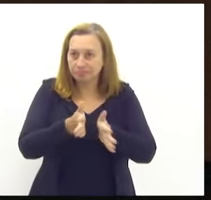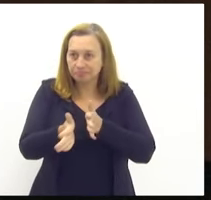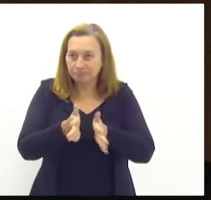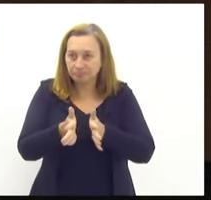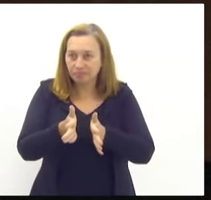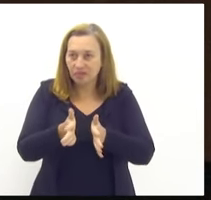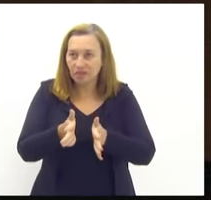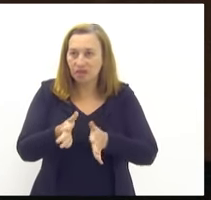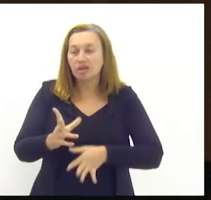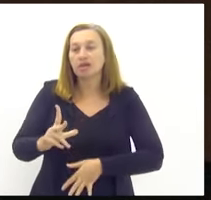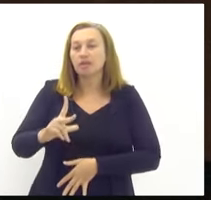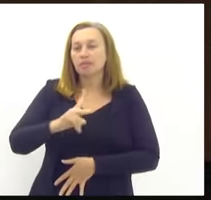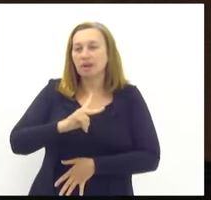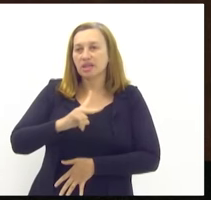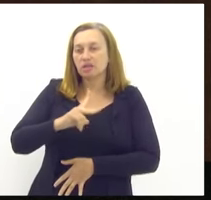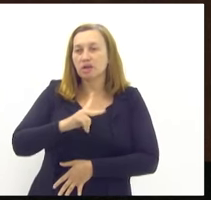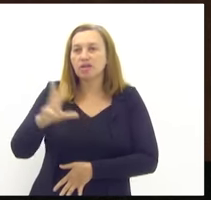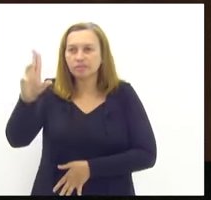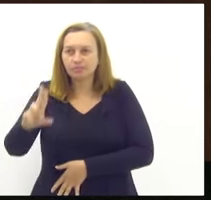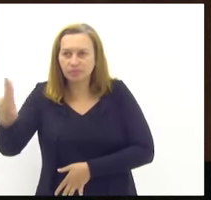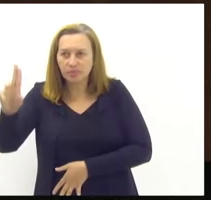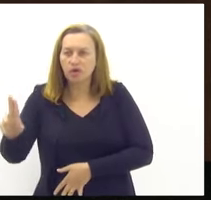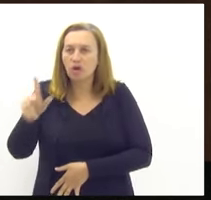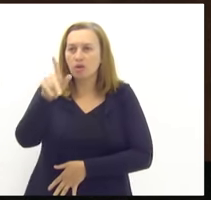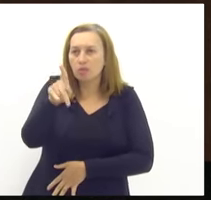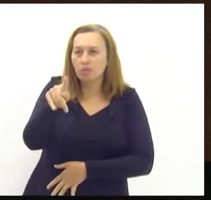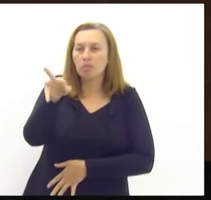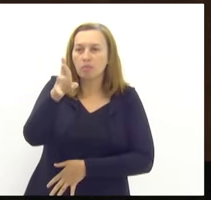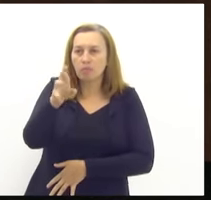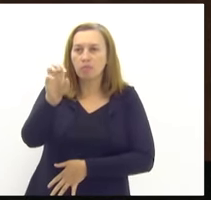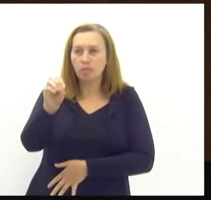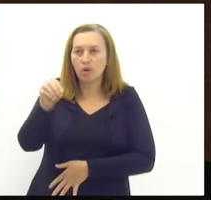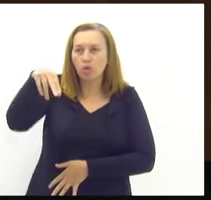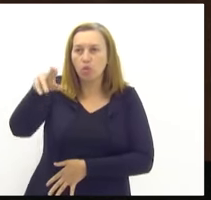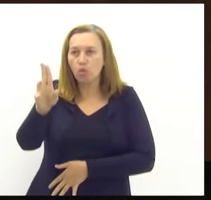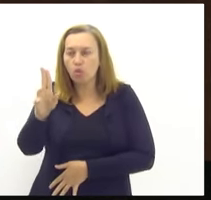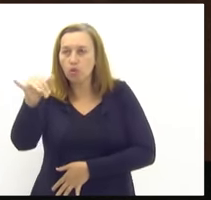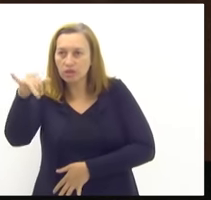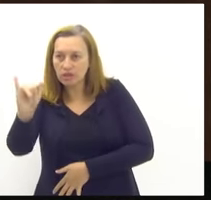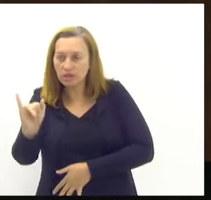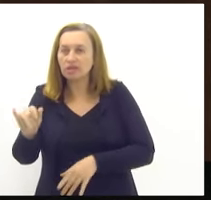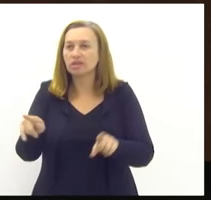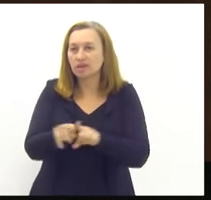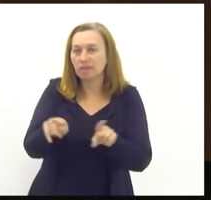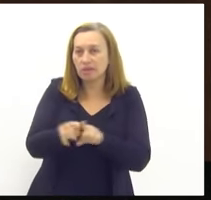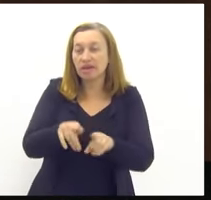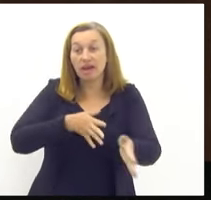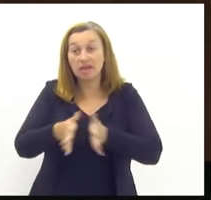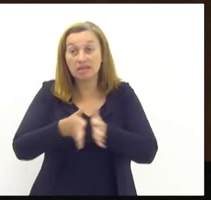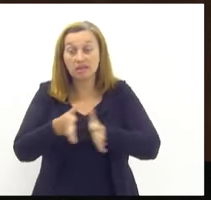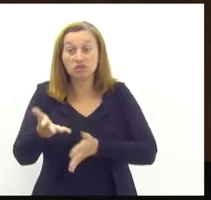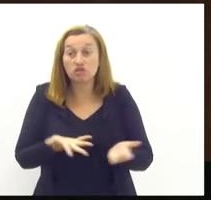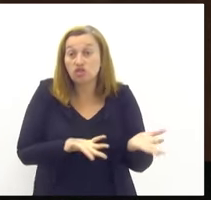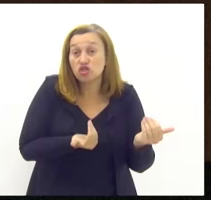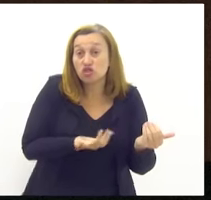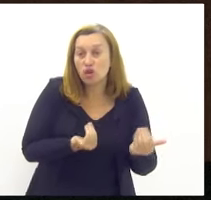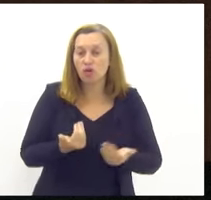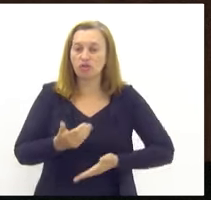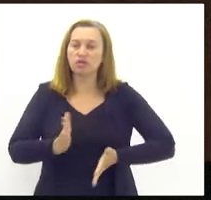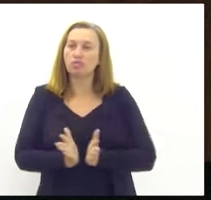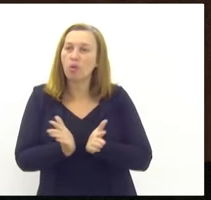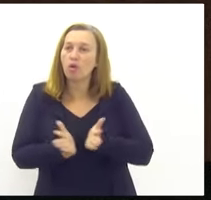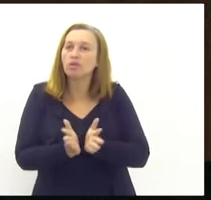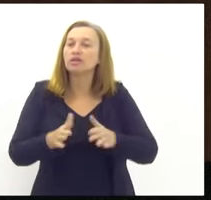facilitaram a como pro un que facilitou o acesso de jovens também de baixa renda então trazer esses